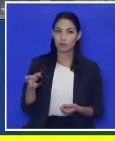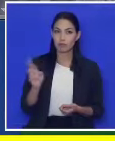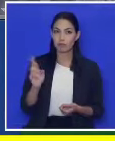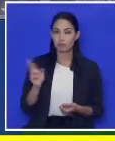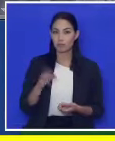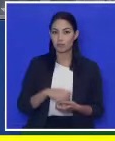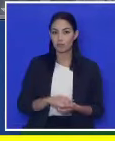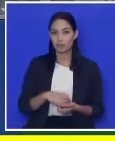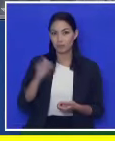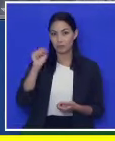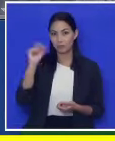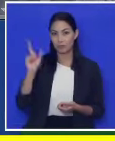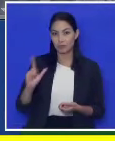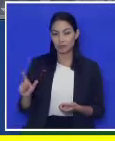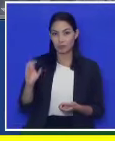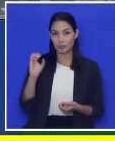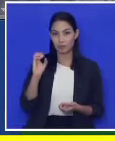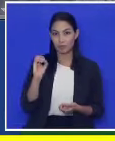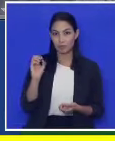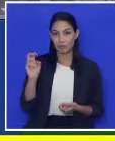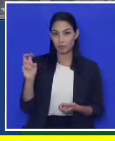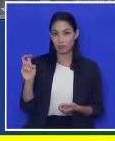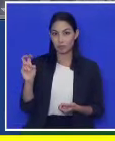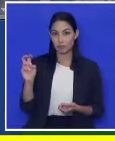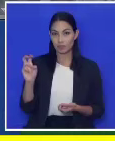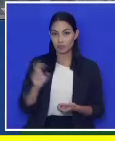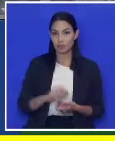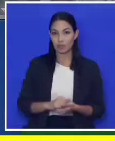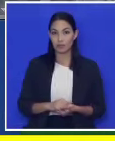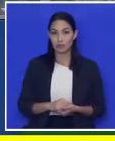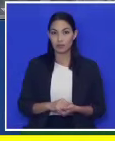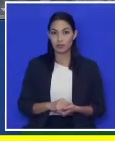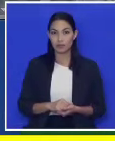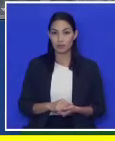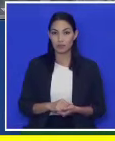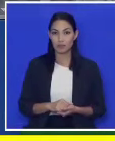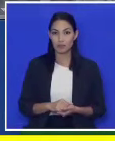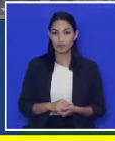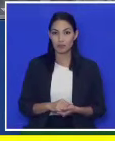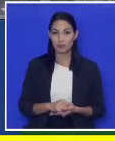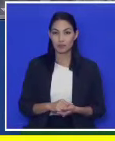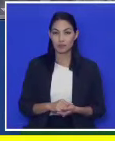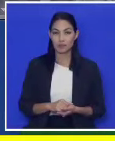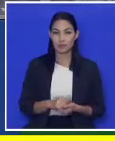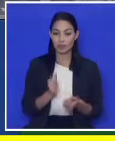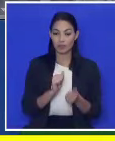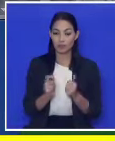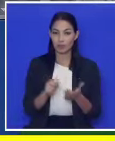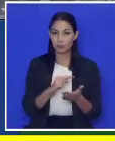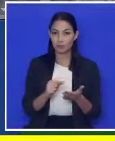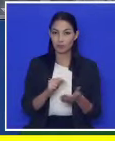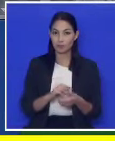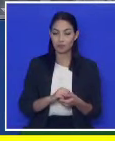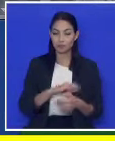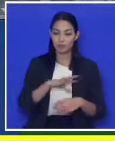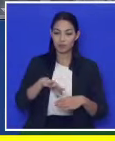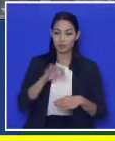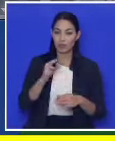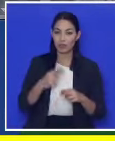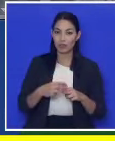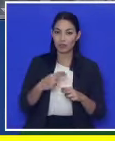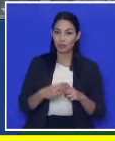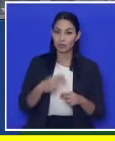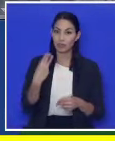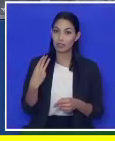R$ 2.900.000. Bola azul, número 05. Azul, 05. Time Mania, modalidade das